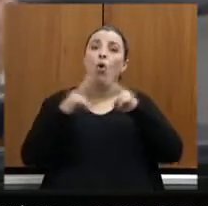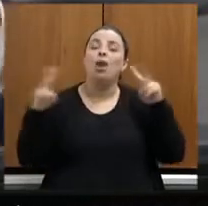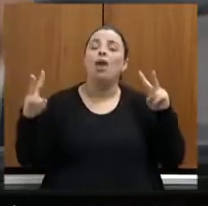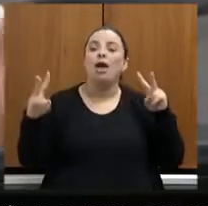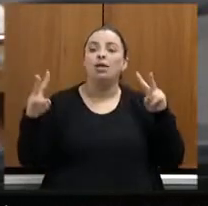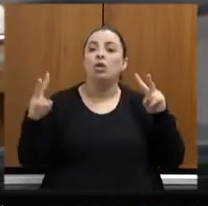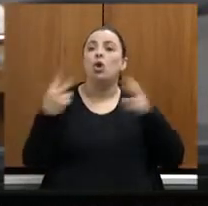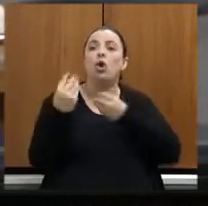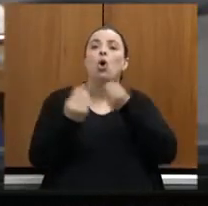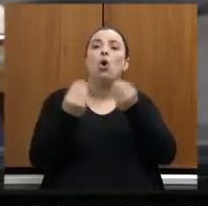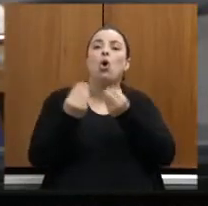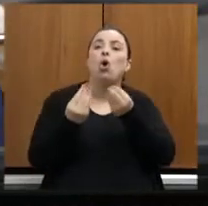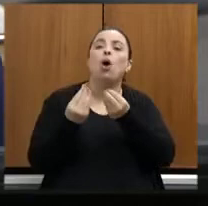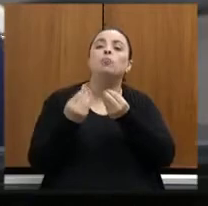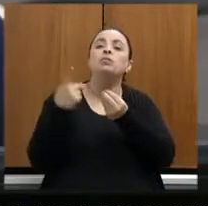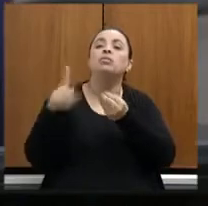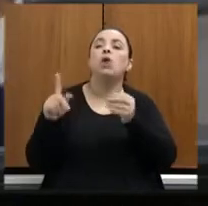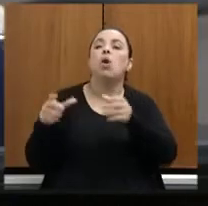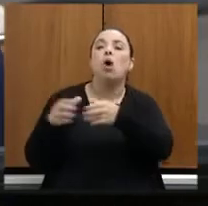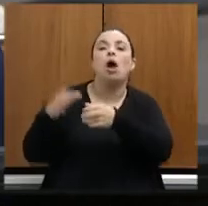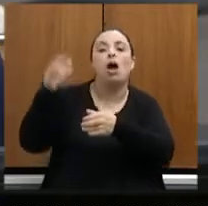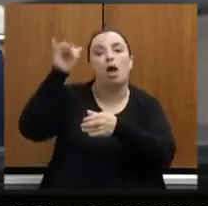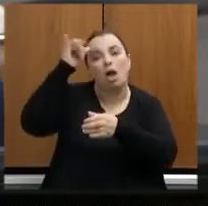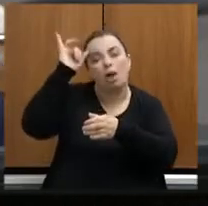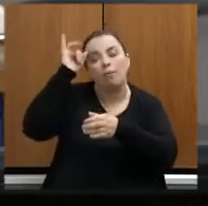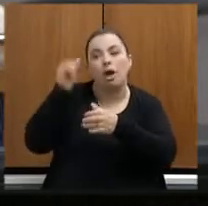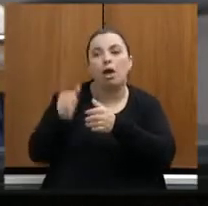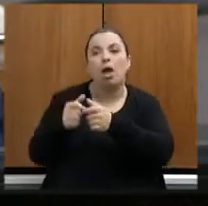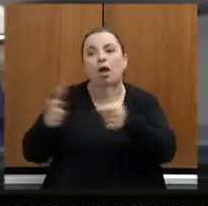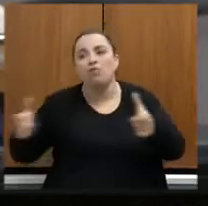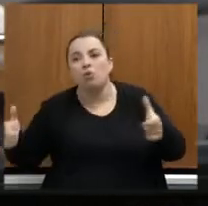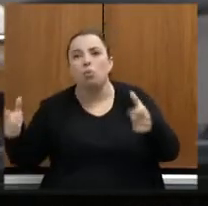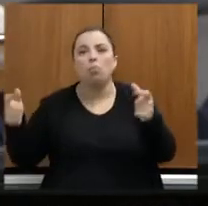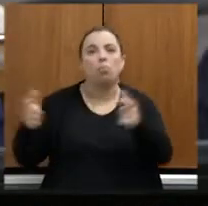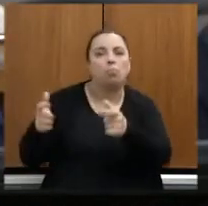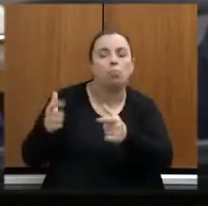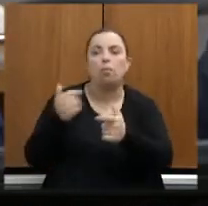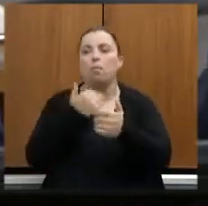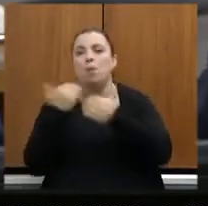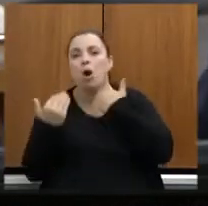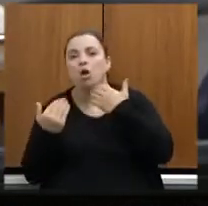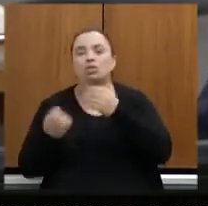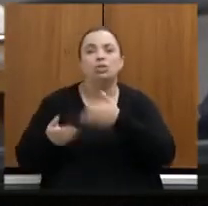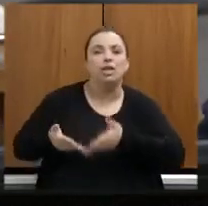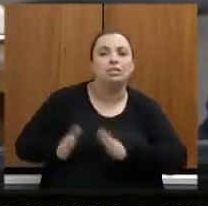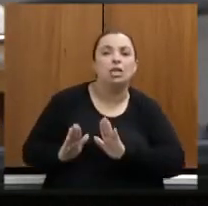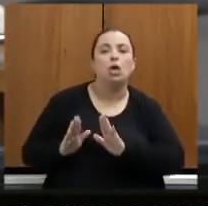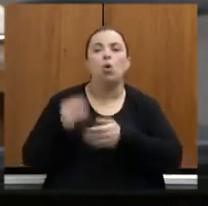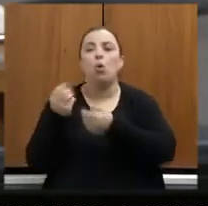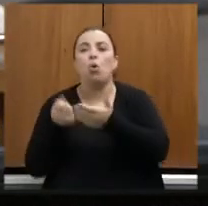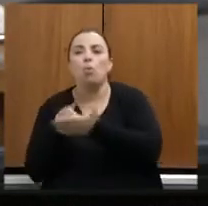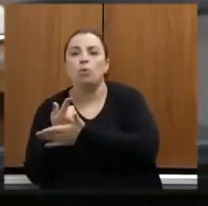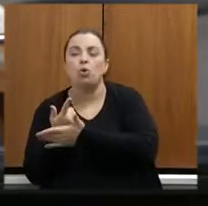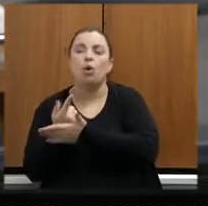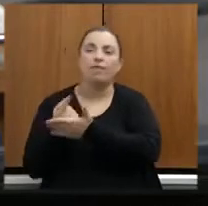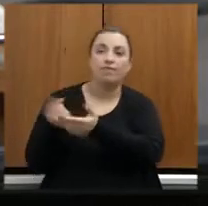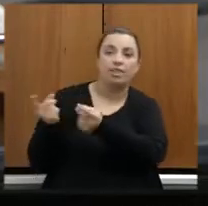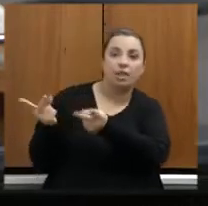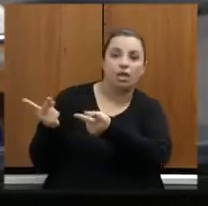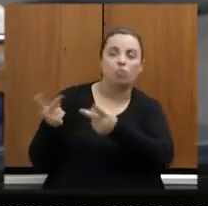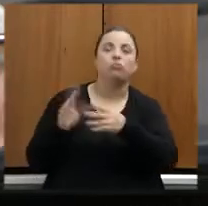seu rebanho Nascimento morte não é compra venda e essa coisa toda como é que nós vamos fazer isso agora foi que você perguntou bom